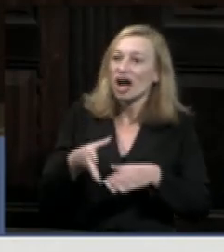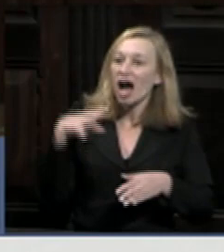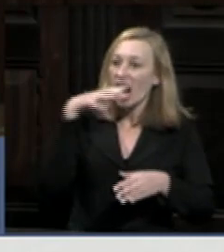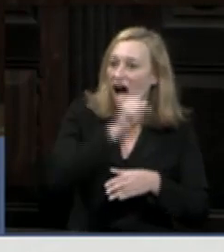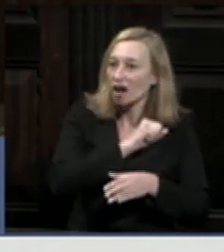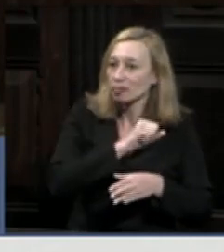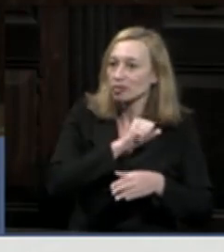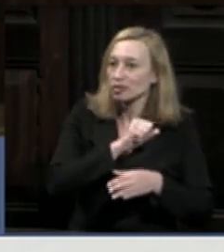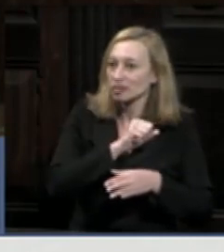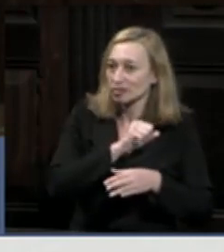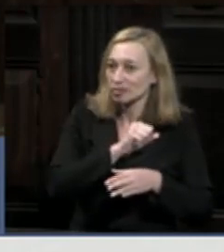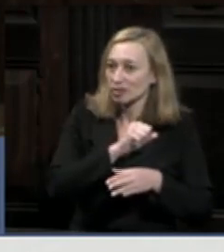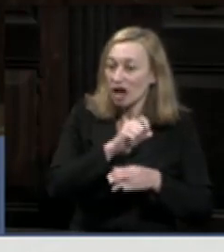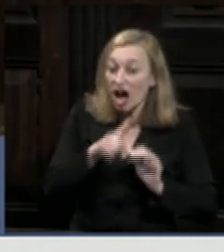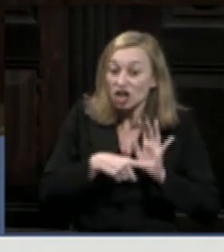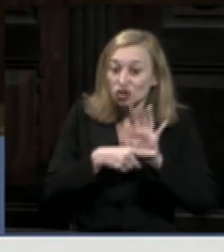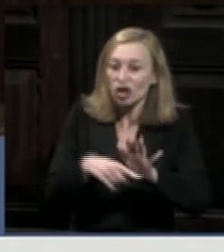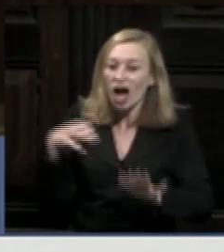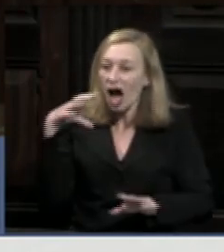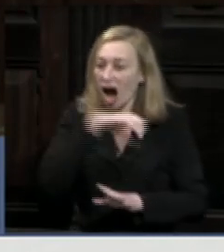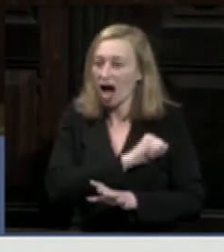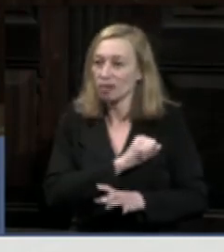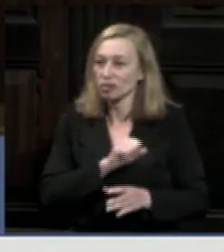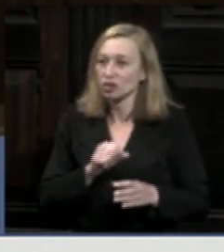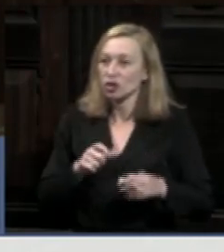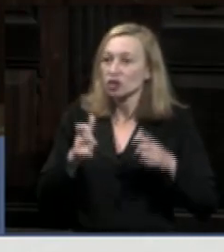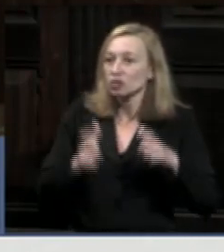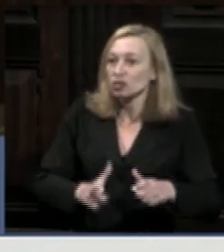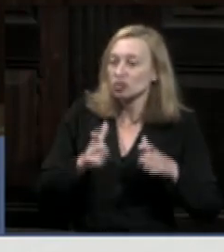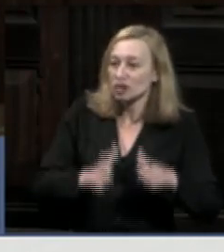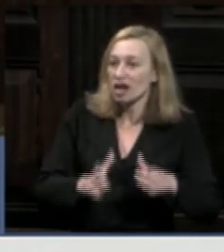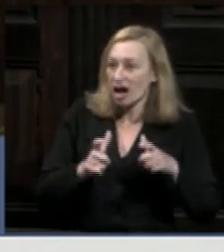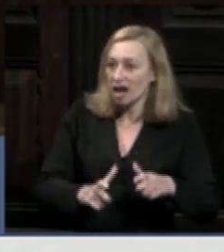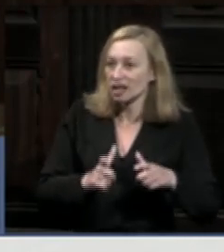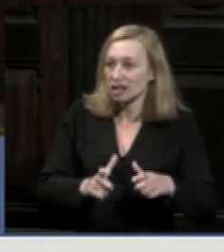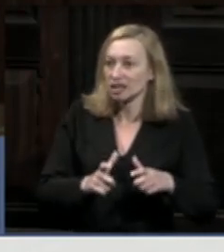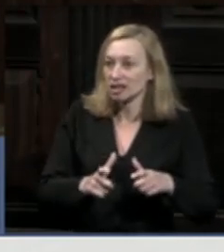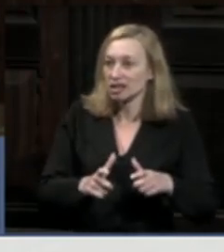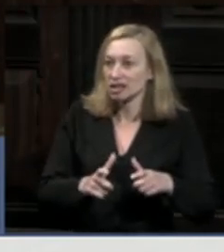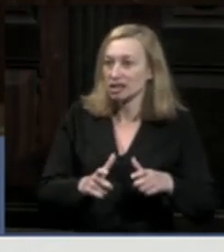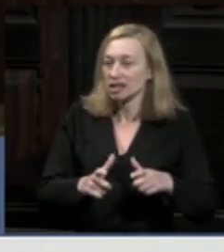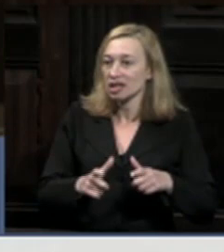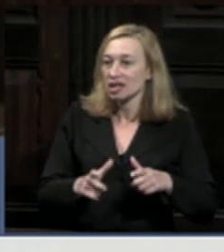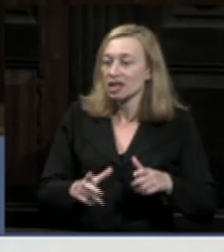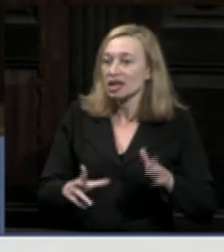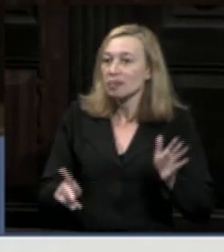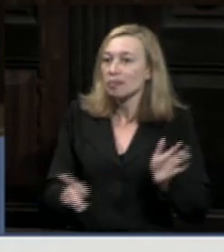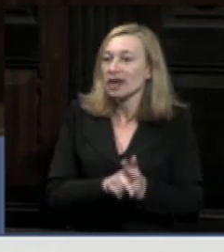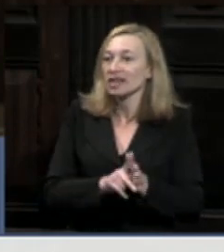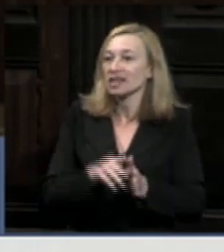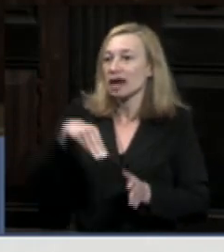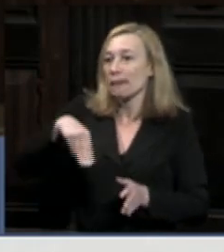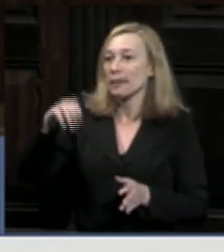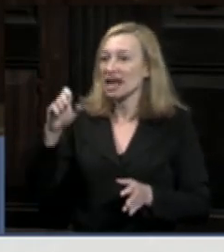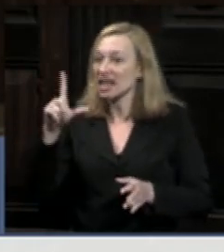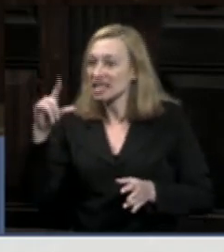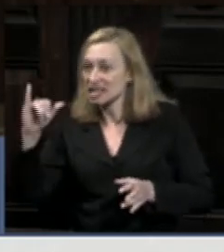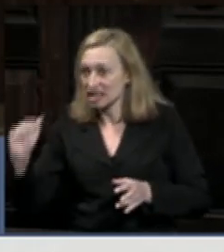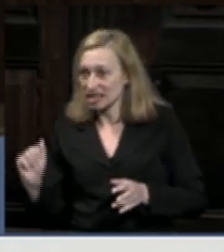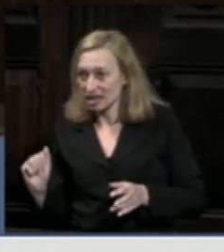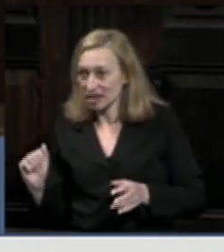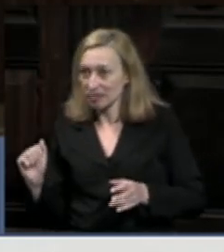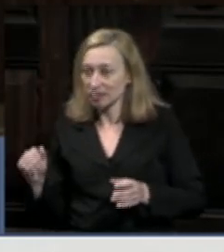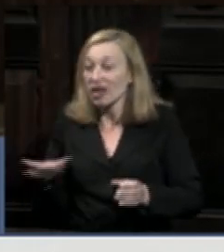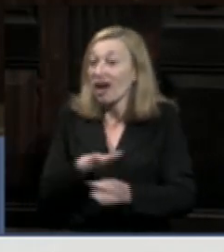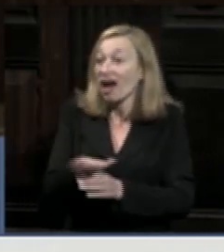somar votado no vídeo na cruzada são sebastião em áreas que infelizmente é nós